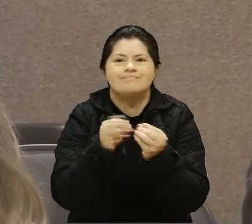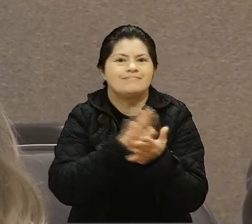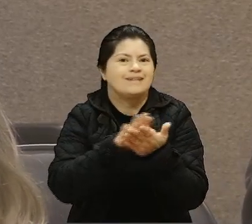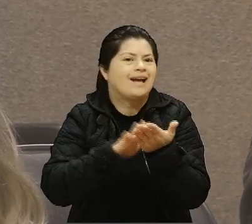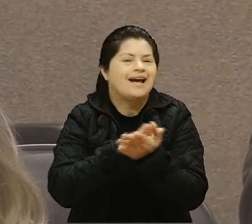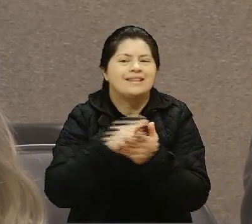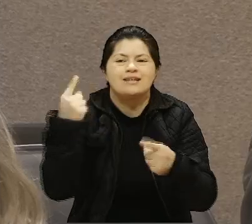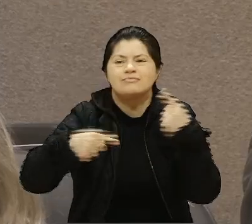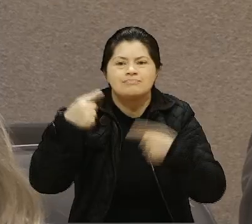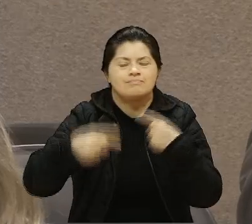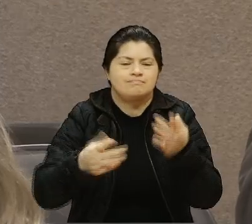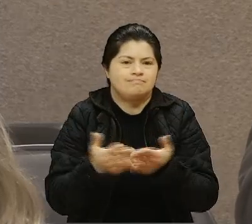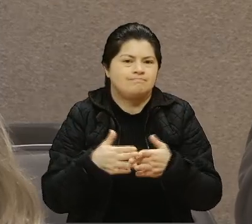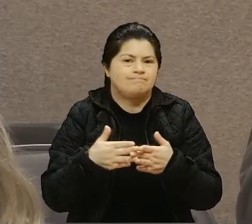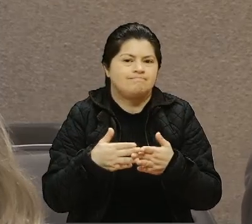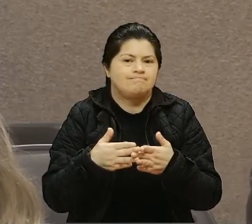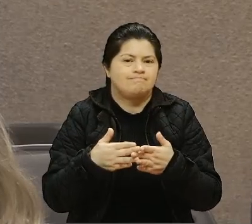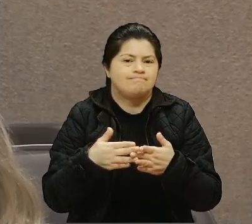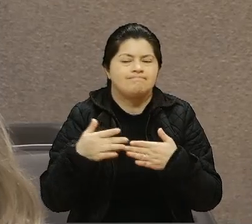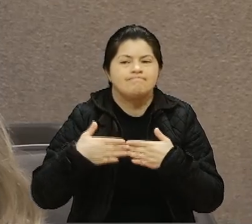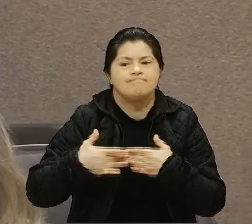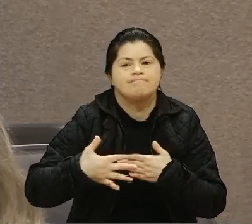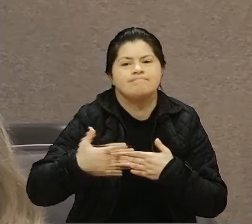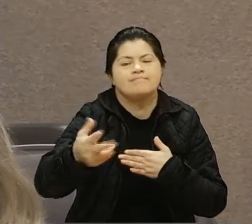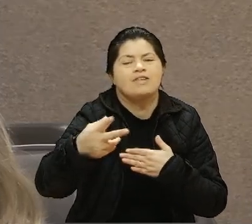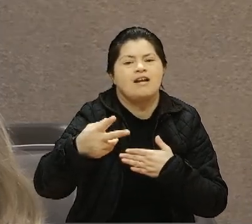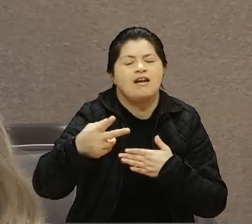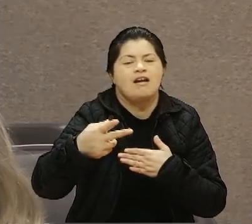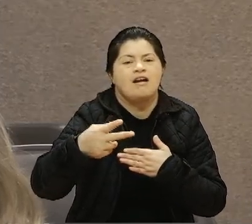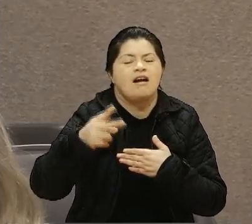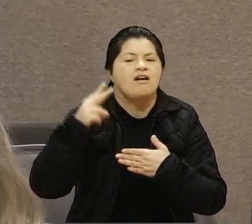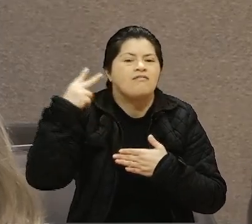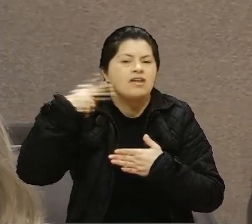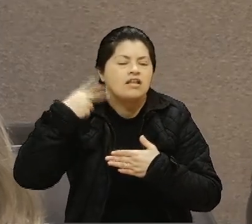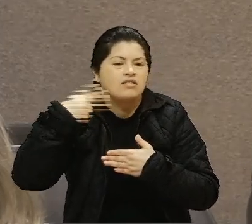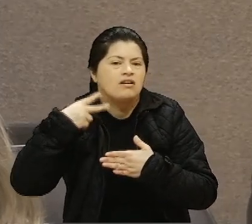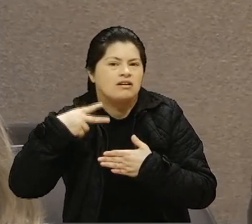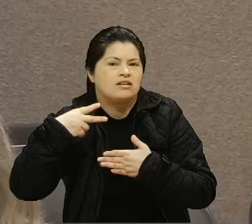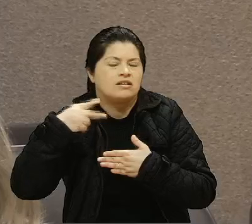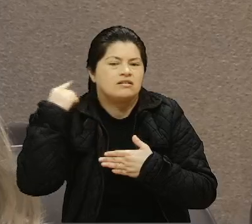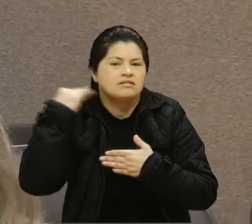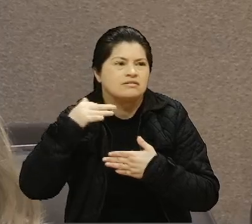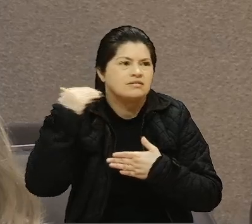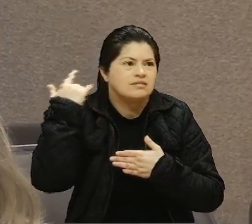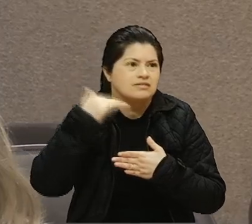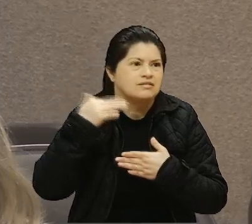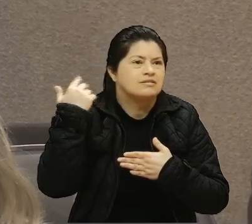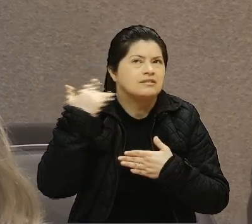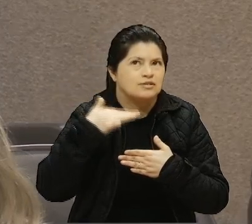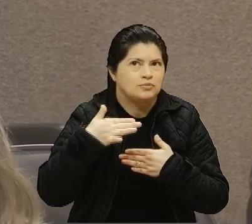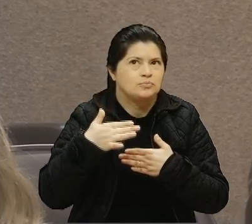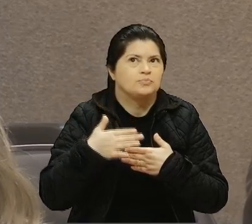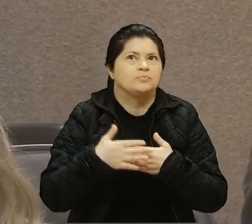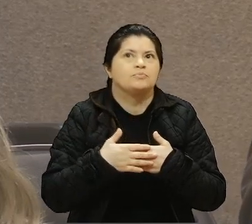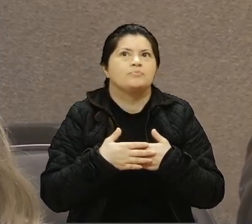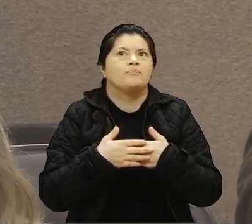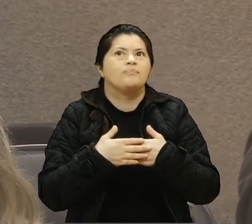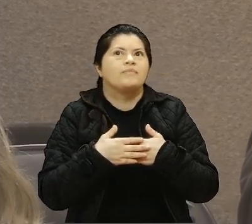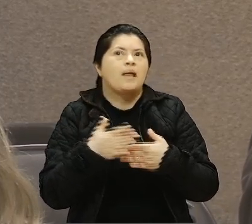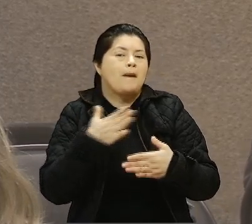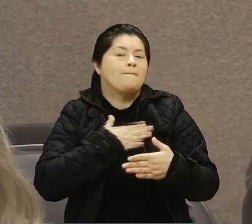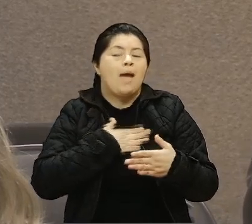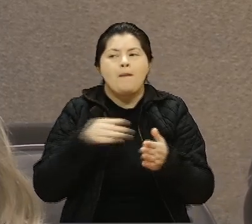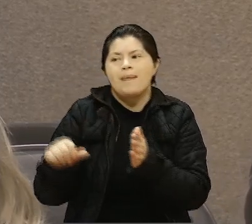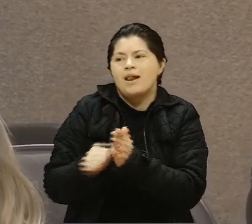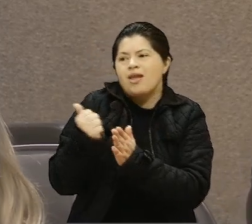sendo debatido. Enquanto isso, o que a vereadora Andressa falou no início da sua fala é o que a gente está vendo aqui. Ah, o meu é melhor, o